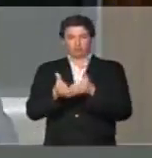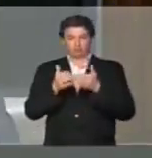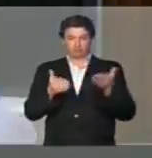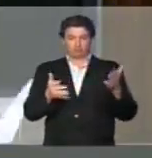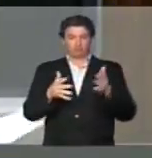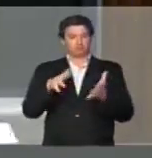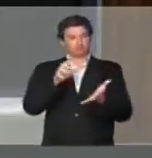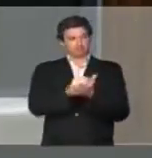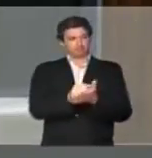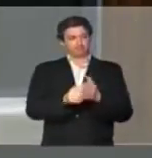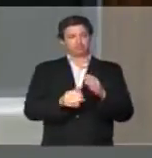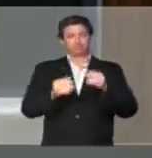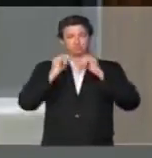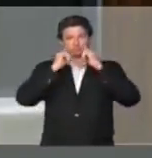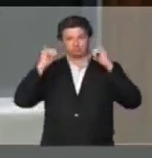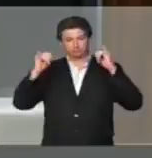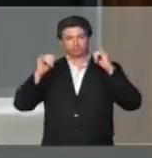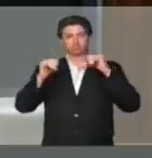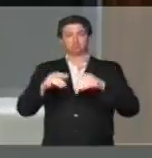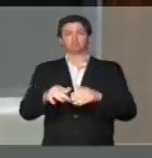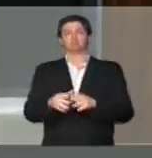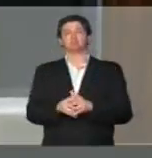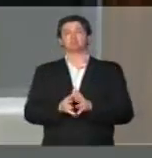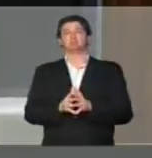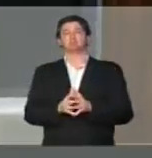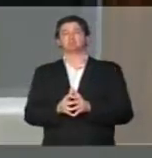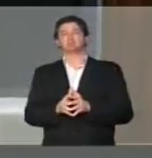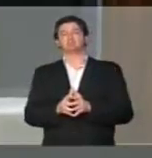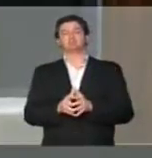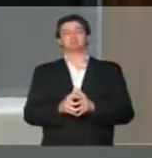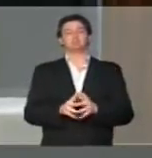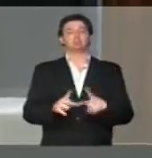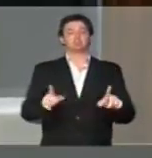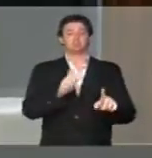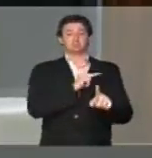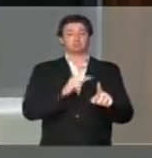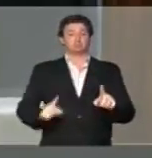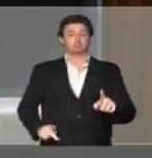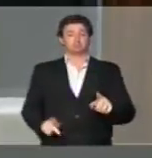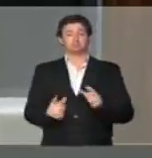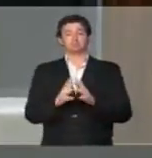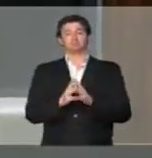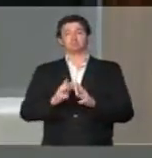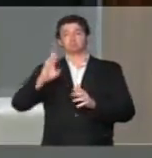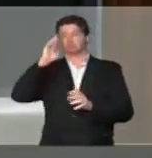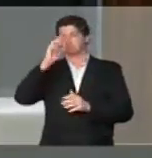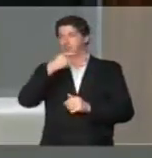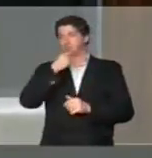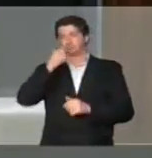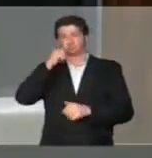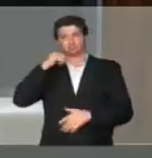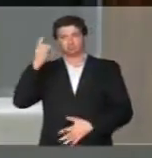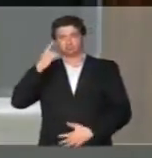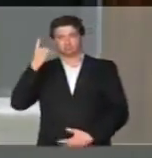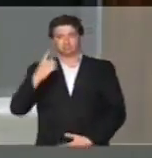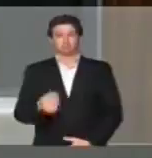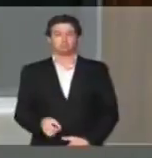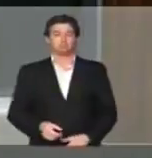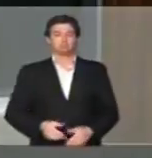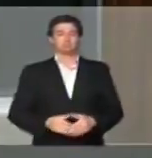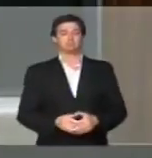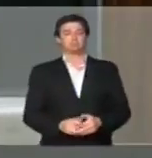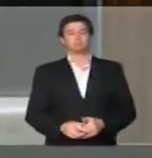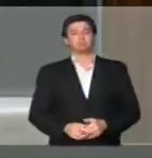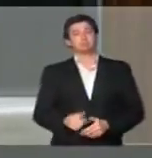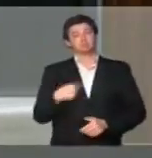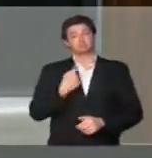seja encaminhado como lido esse pronunciamento. Mas, presidente, senhoras e senhores deputados, a